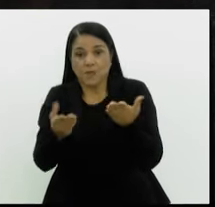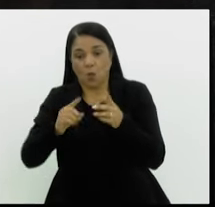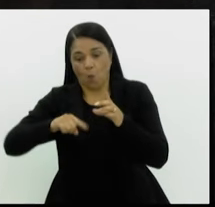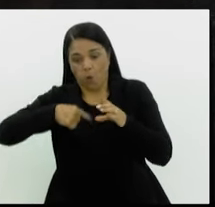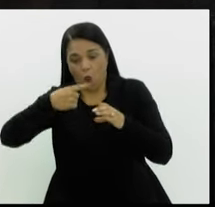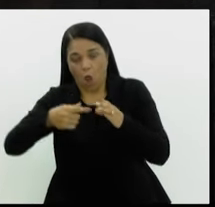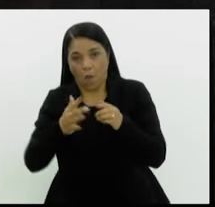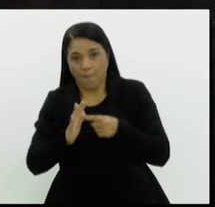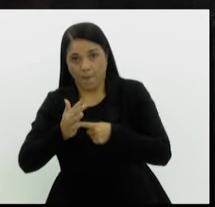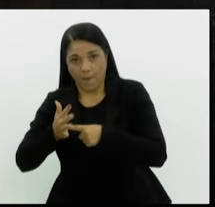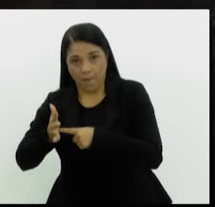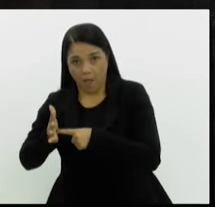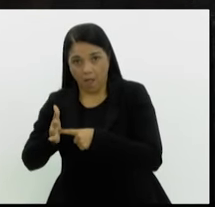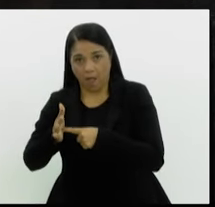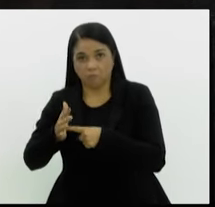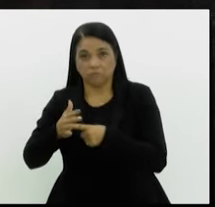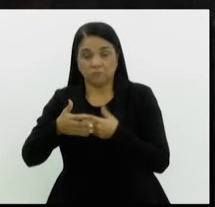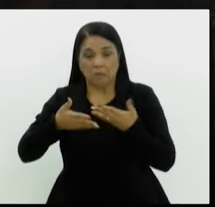deriva,